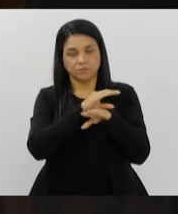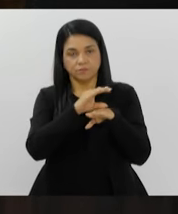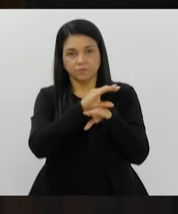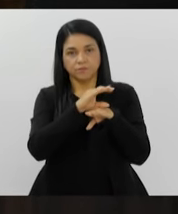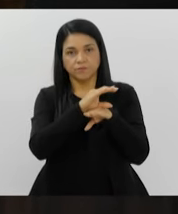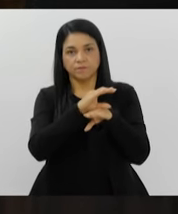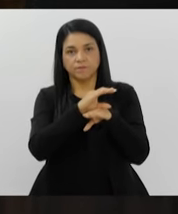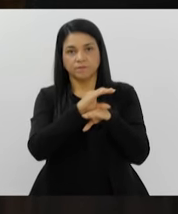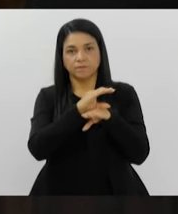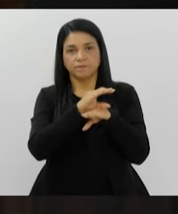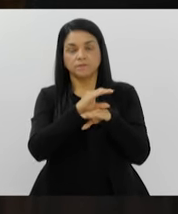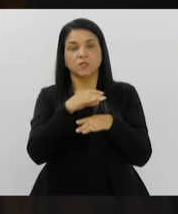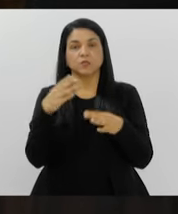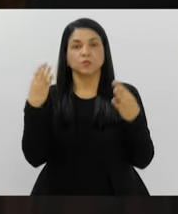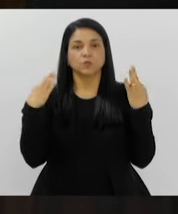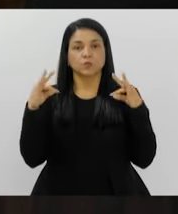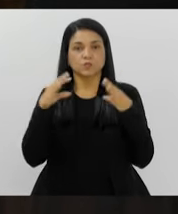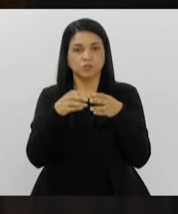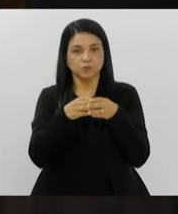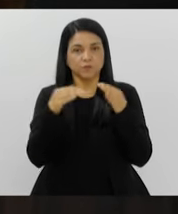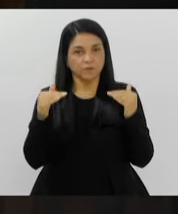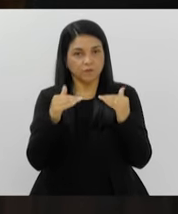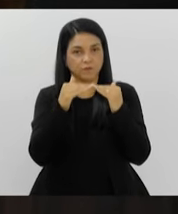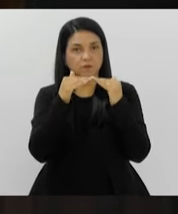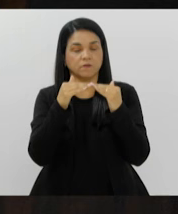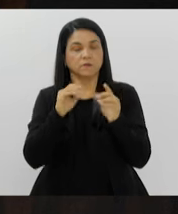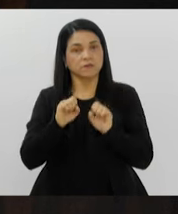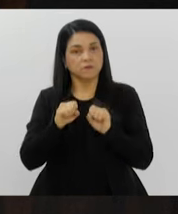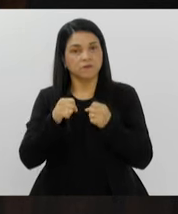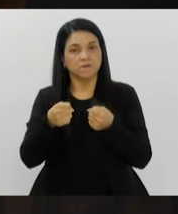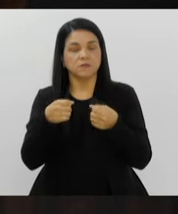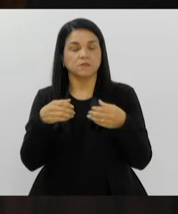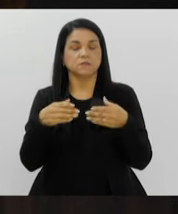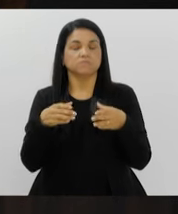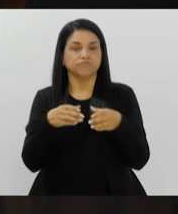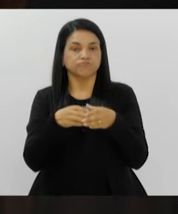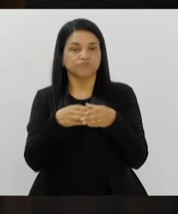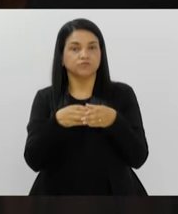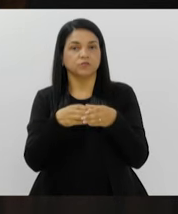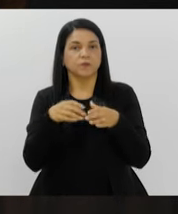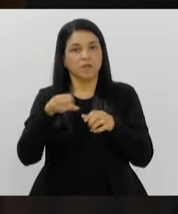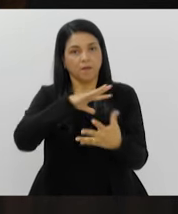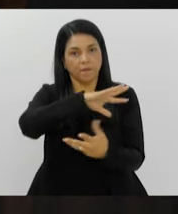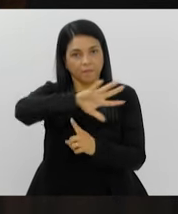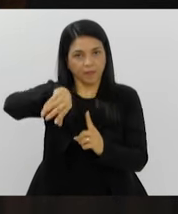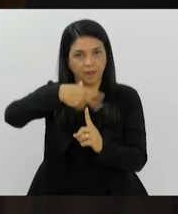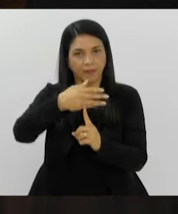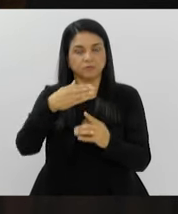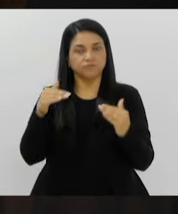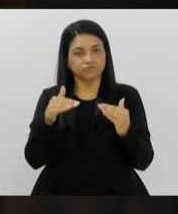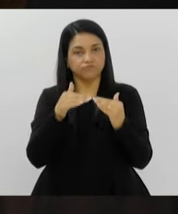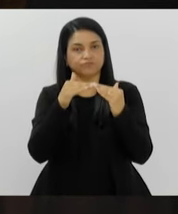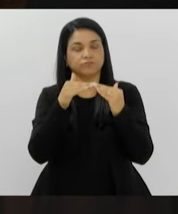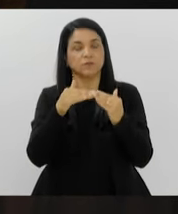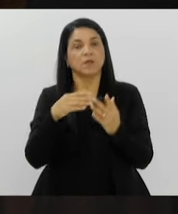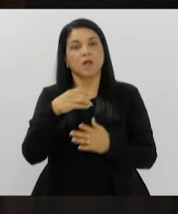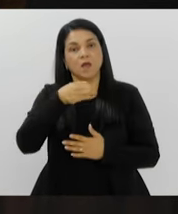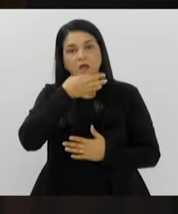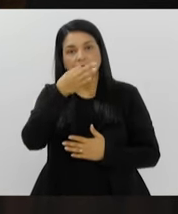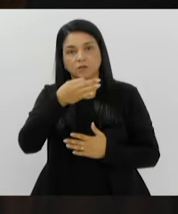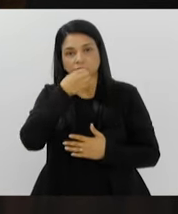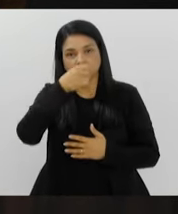constitucionalidade, de turismo favorável, de defesa do meio ambiente favorável, de assuntos municipais de